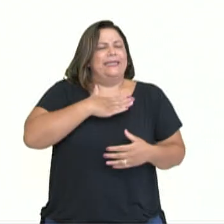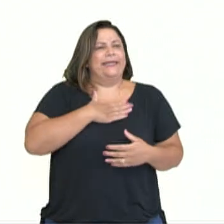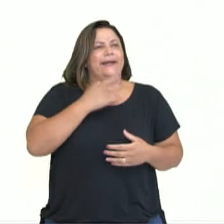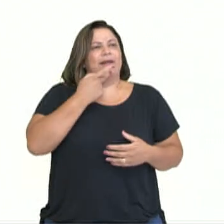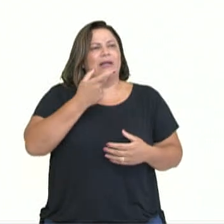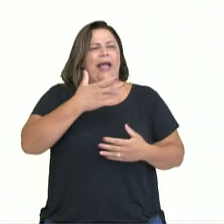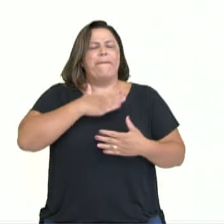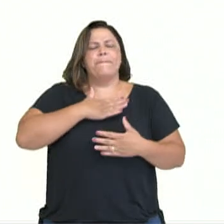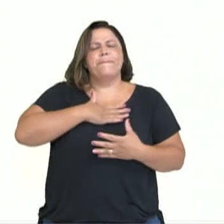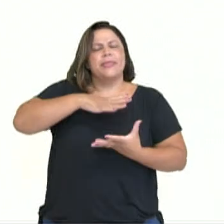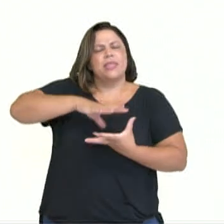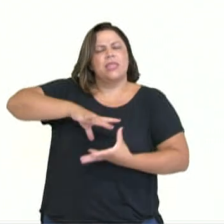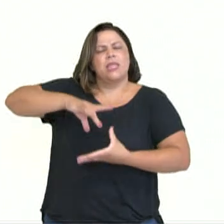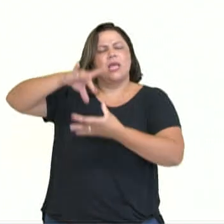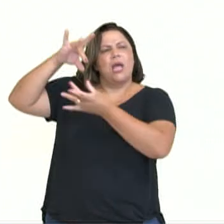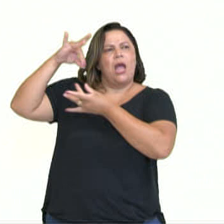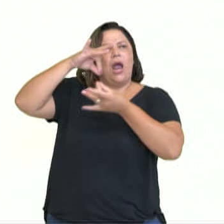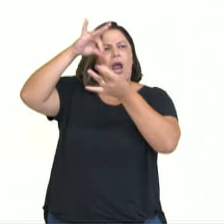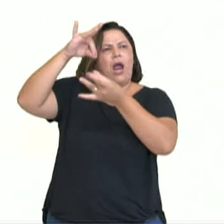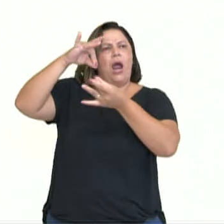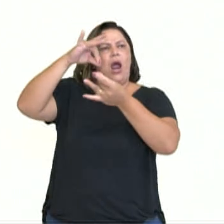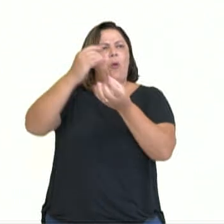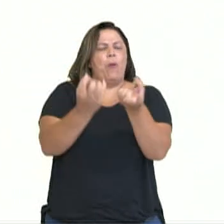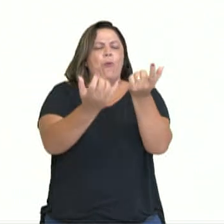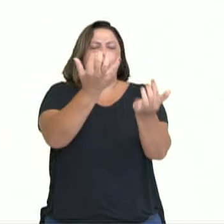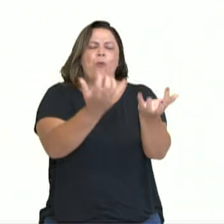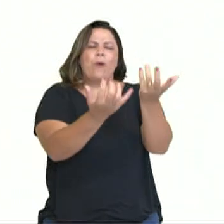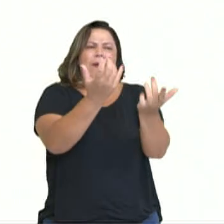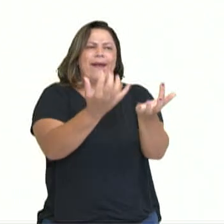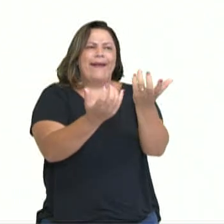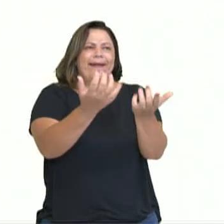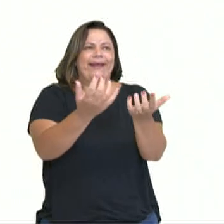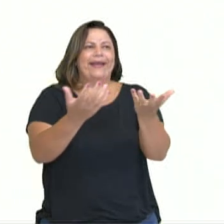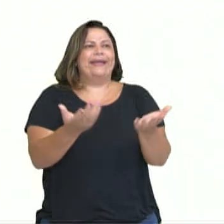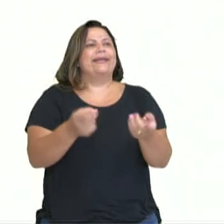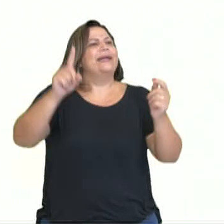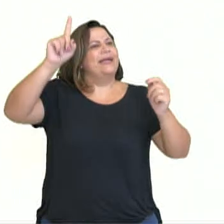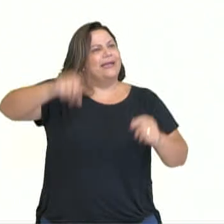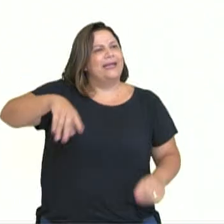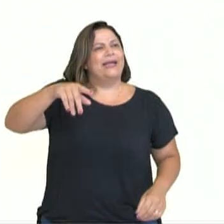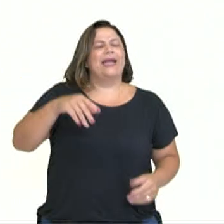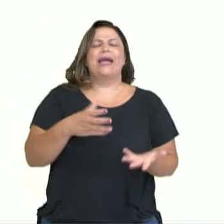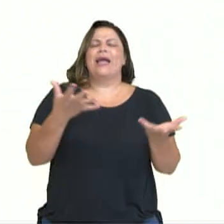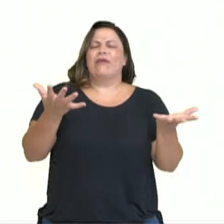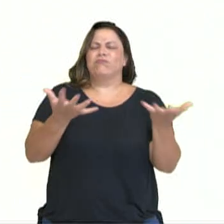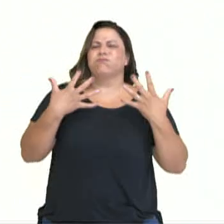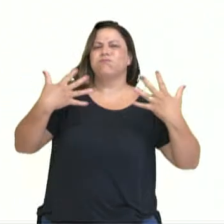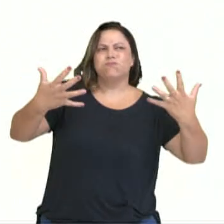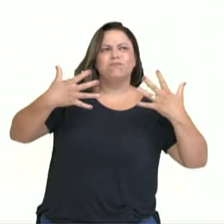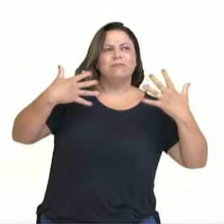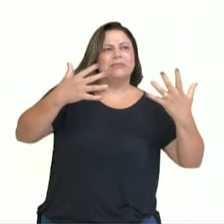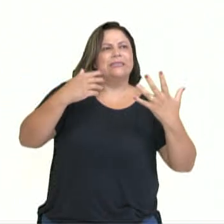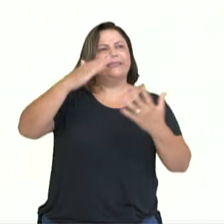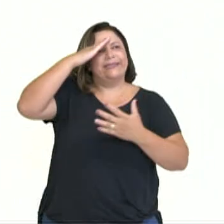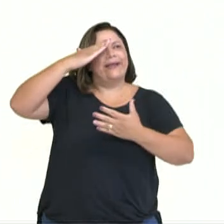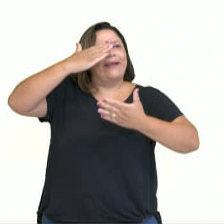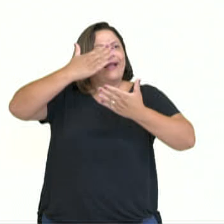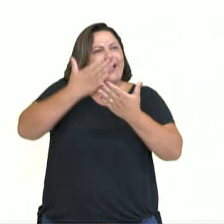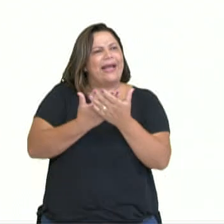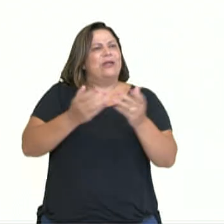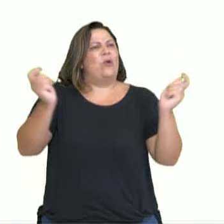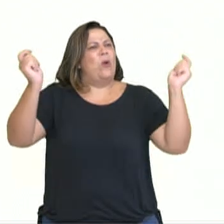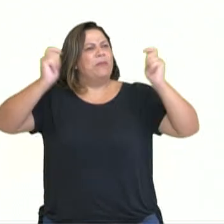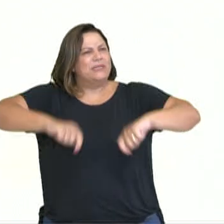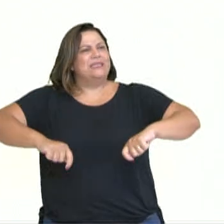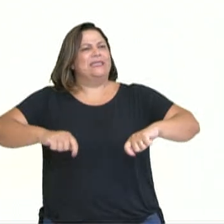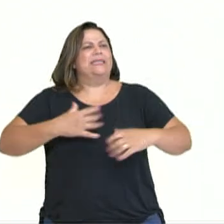acesa, é um brasido enorme a crepitar, ânsia de procurar sem encontrar, a chama onde queimar